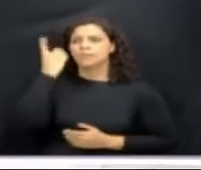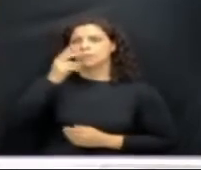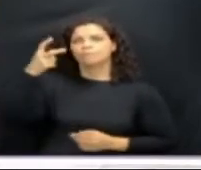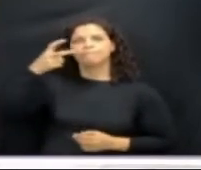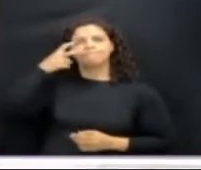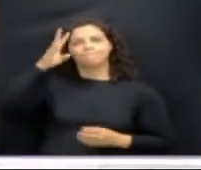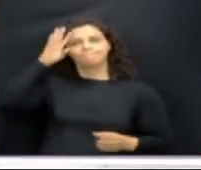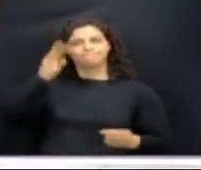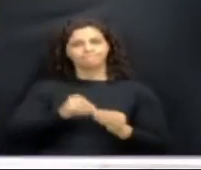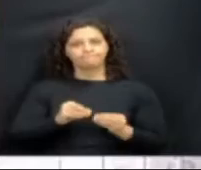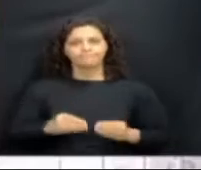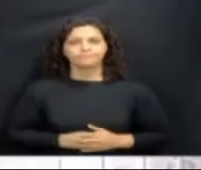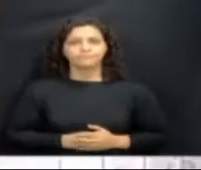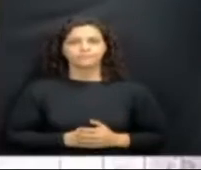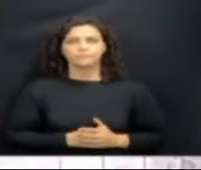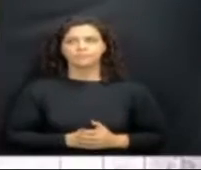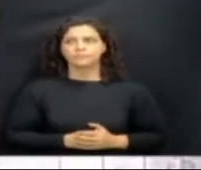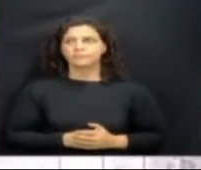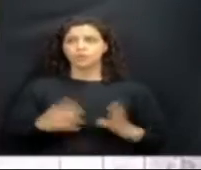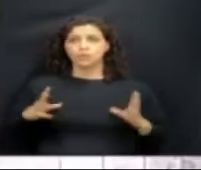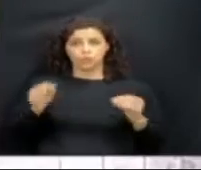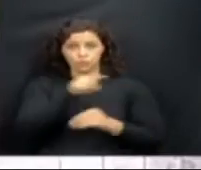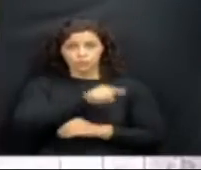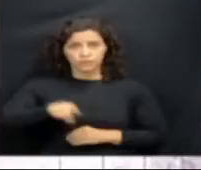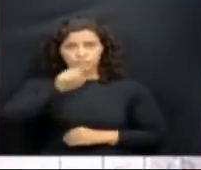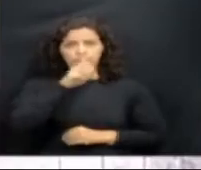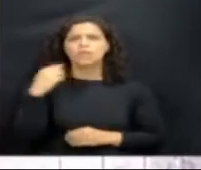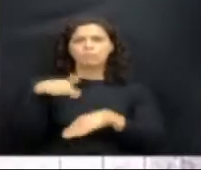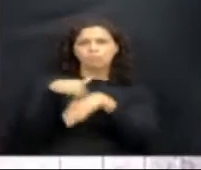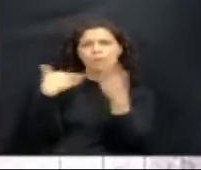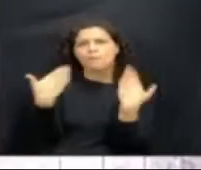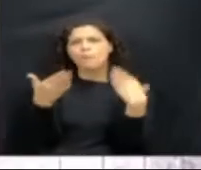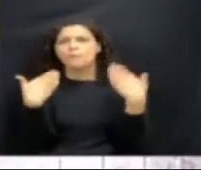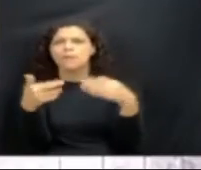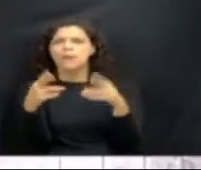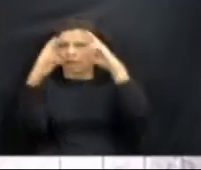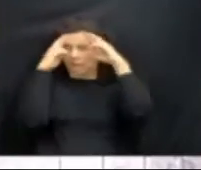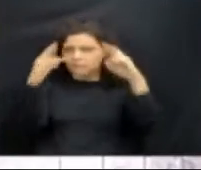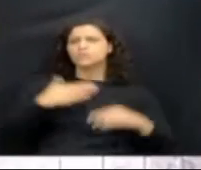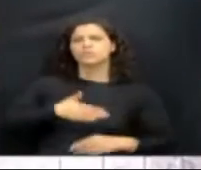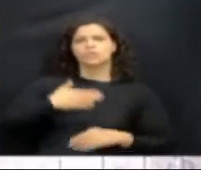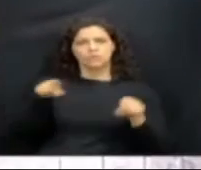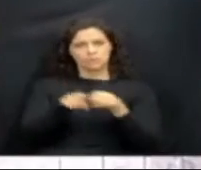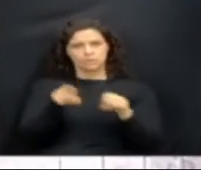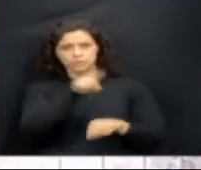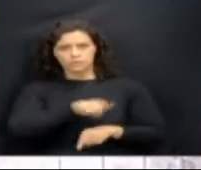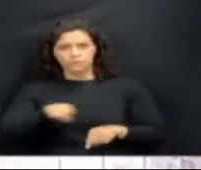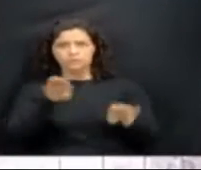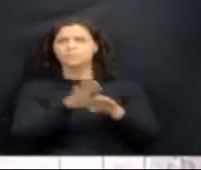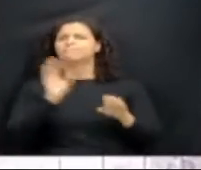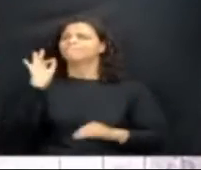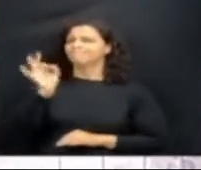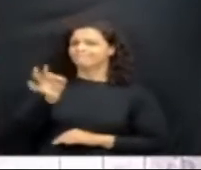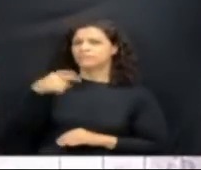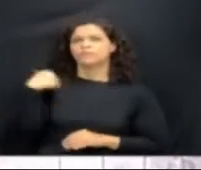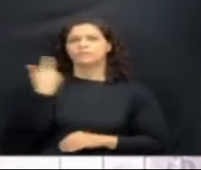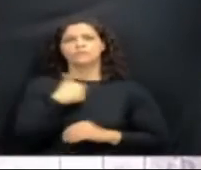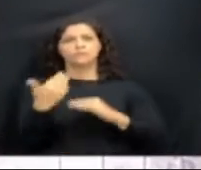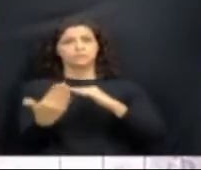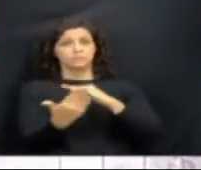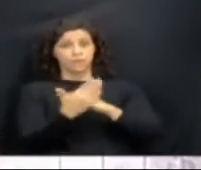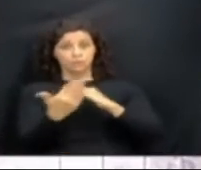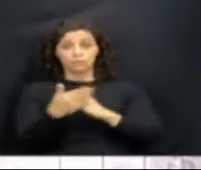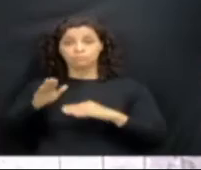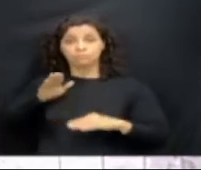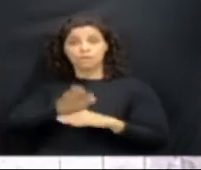Deputado Adilson, por favor, para concluir. De todos vocês aqui que eu converso, respeito, gosto, tenho certeza que estão aqui para defender o